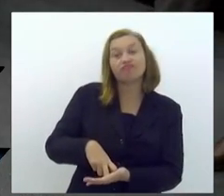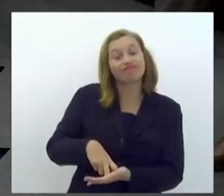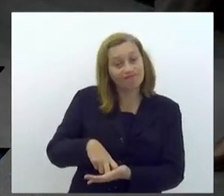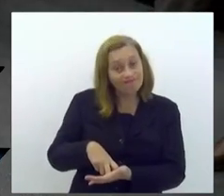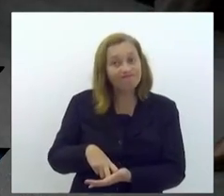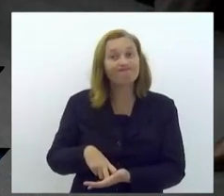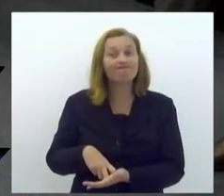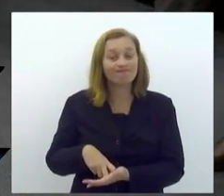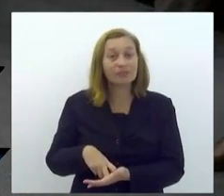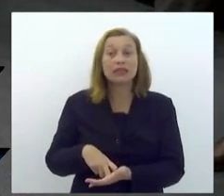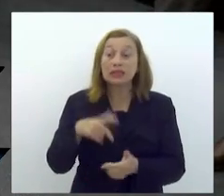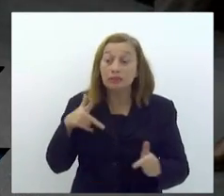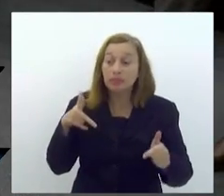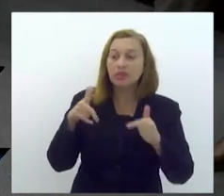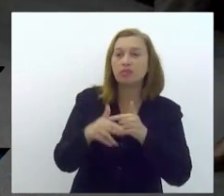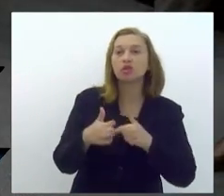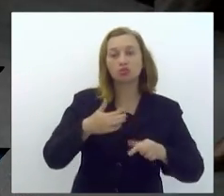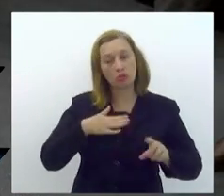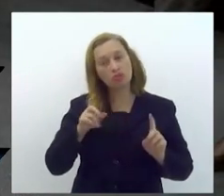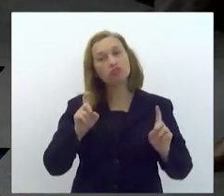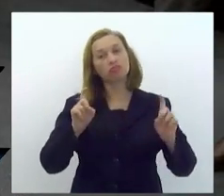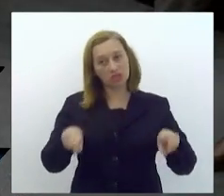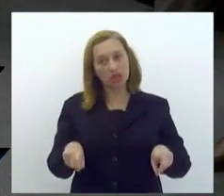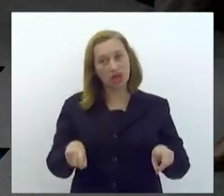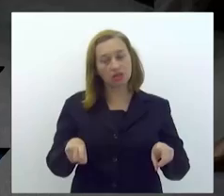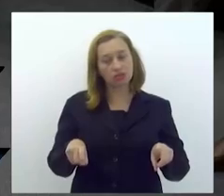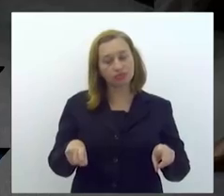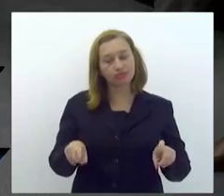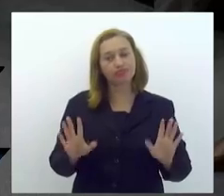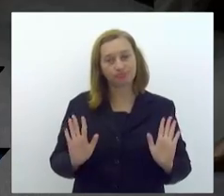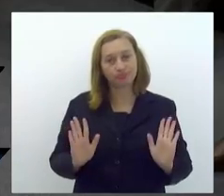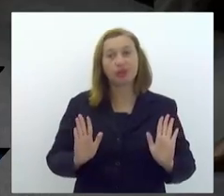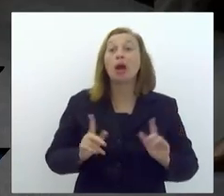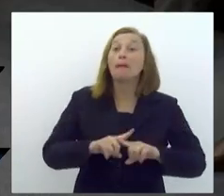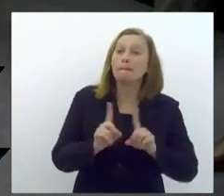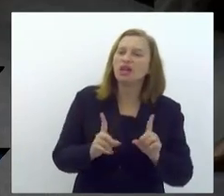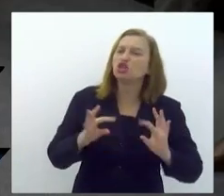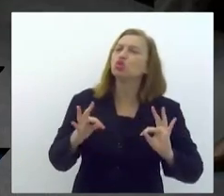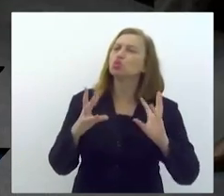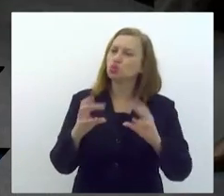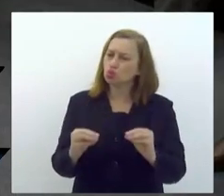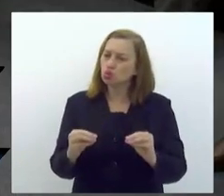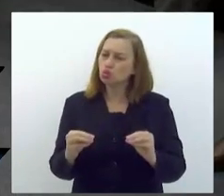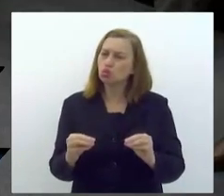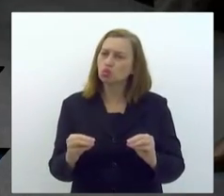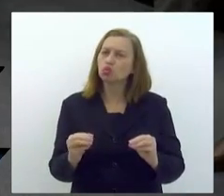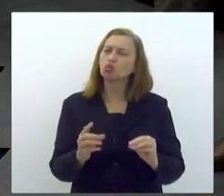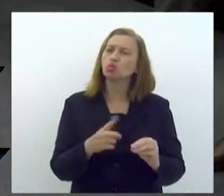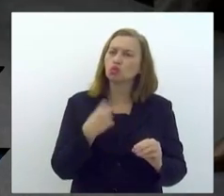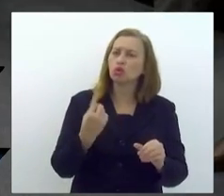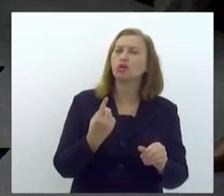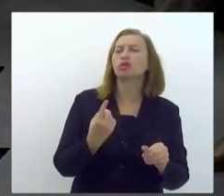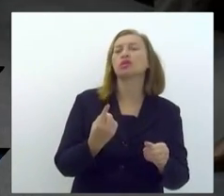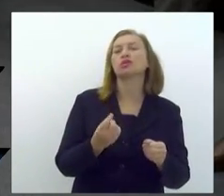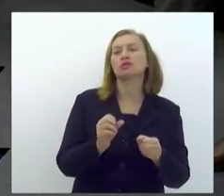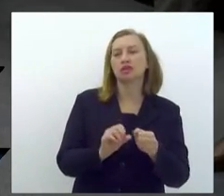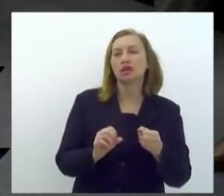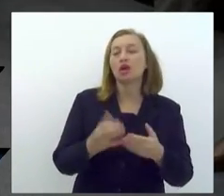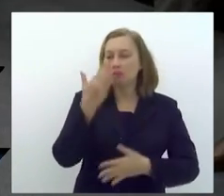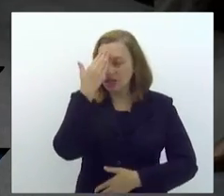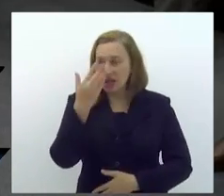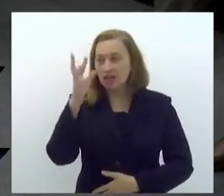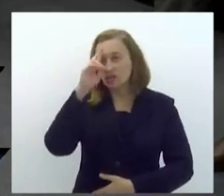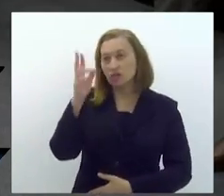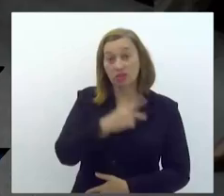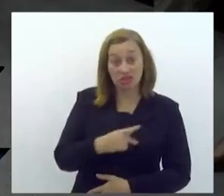de nós de impedir que nós realizássemos o nosso trabalho mas tudo isso nós o fizemos então muito obrigada Presidente